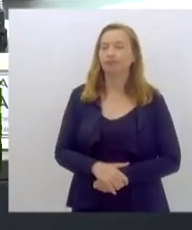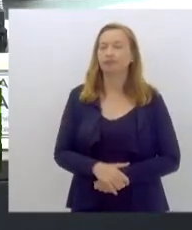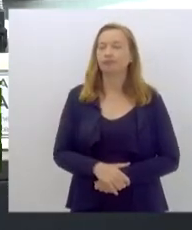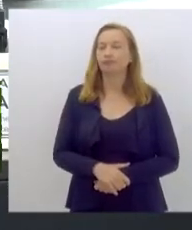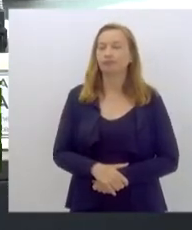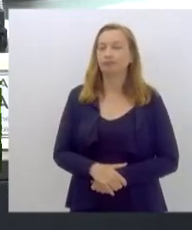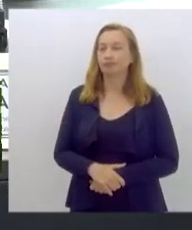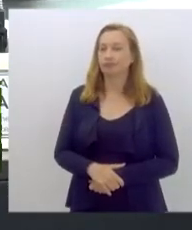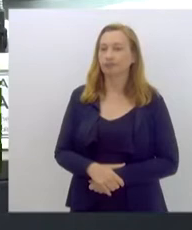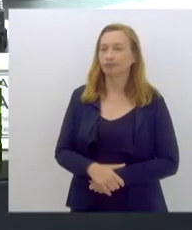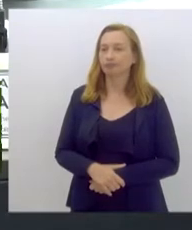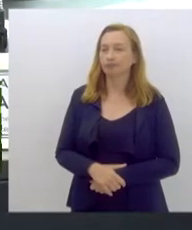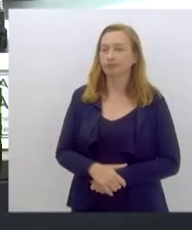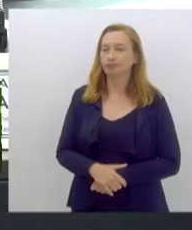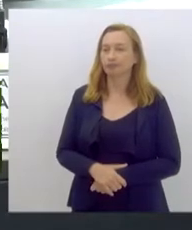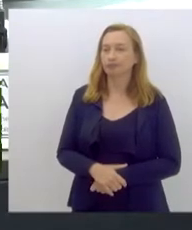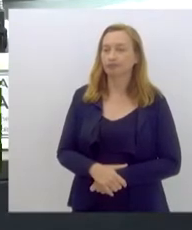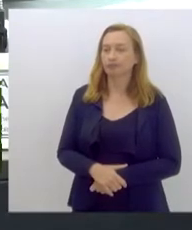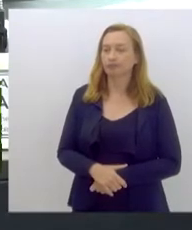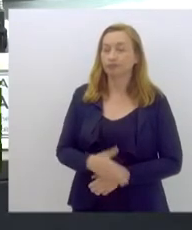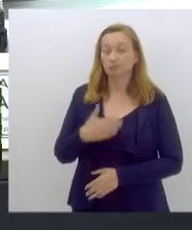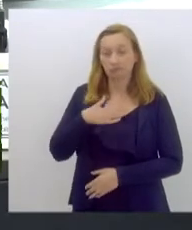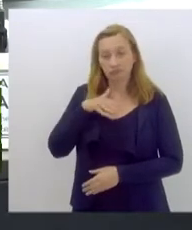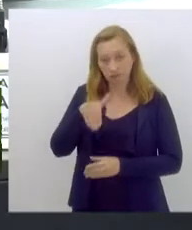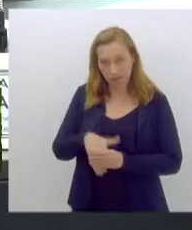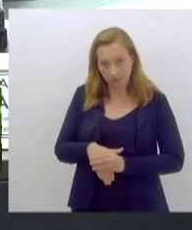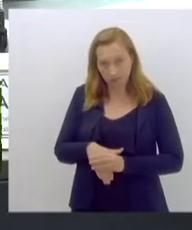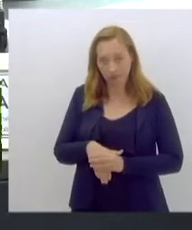externar aqui que, no meu voto